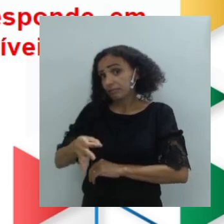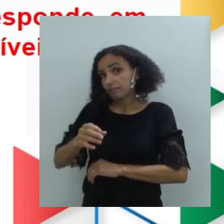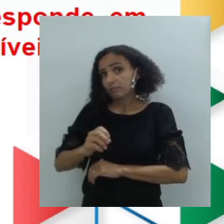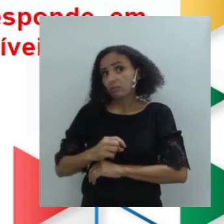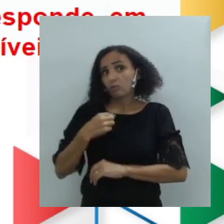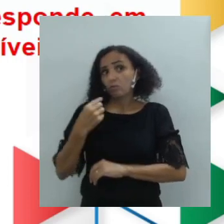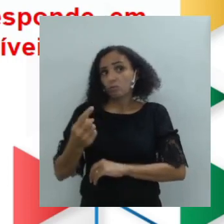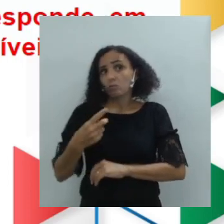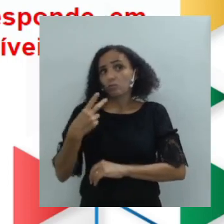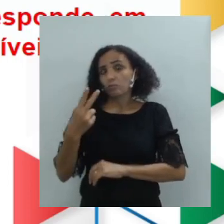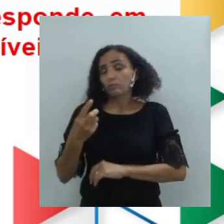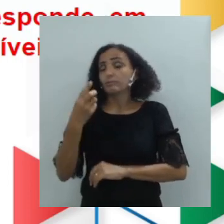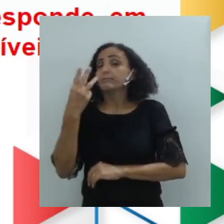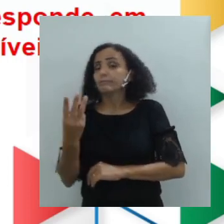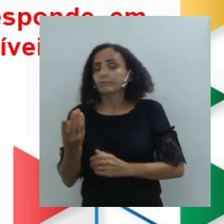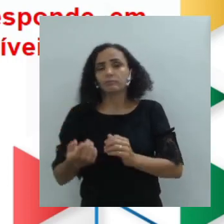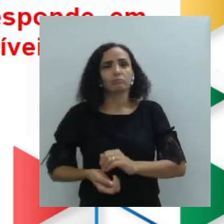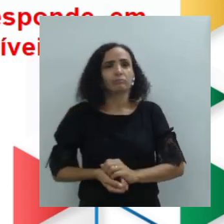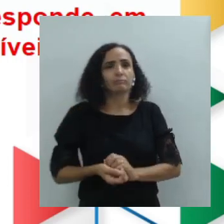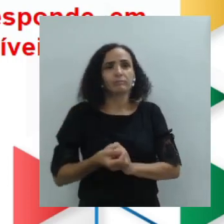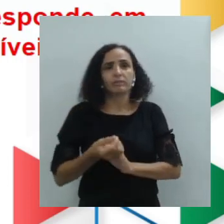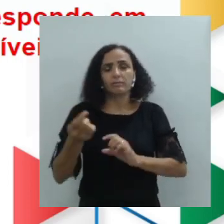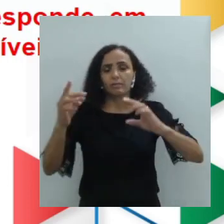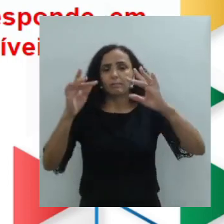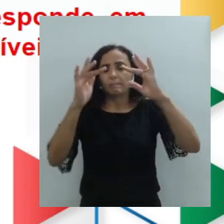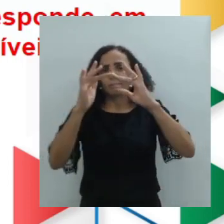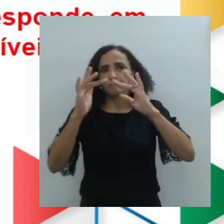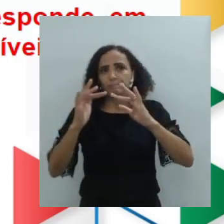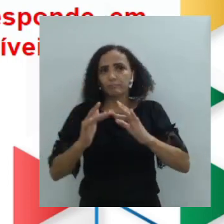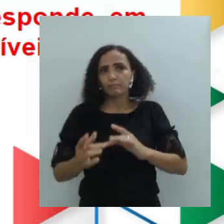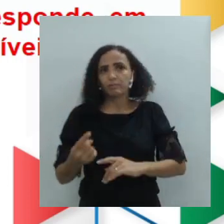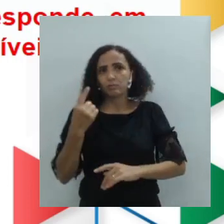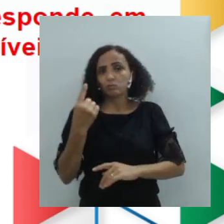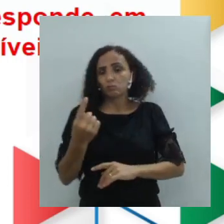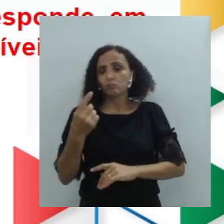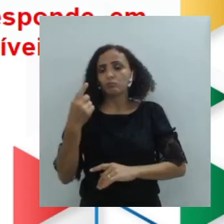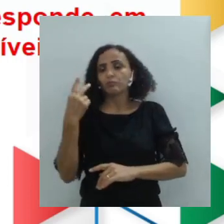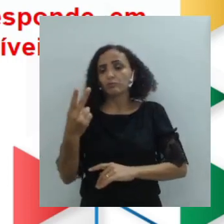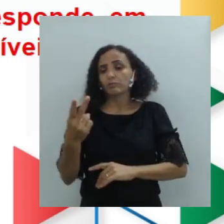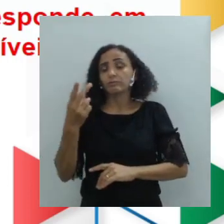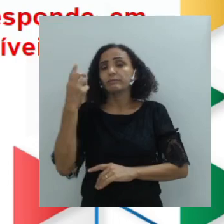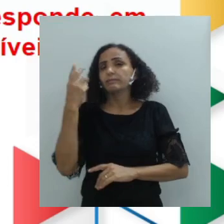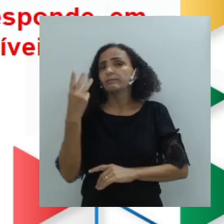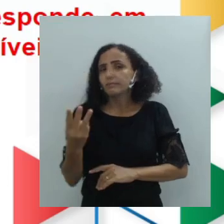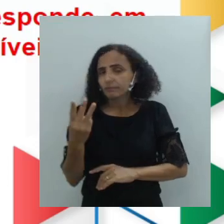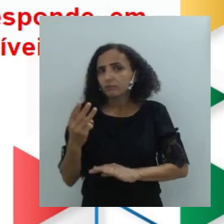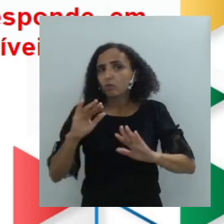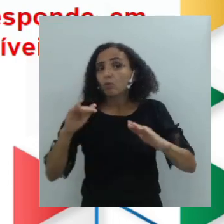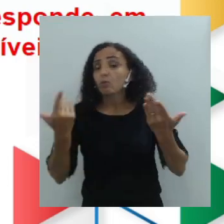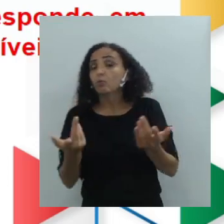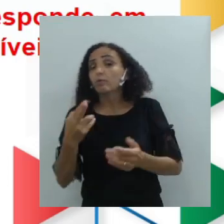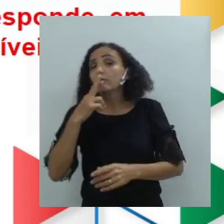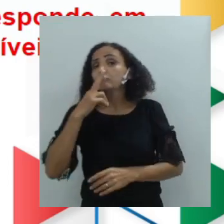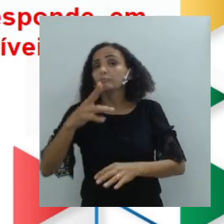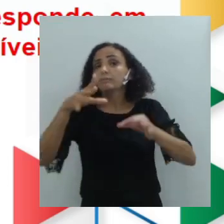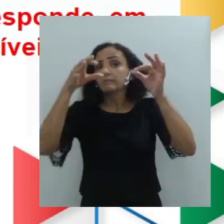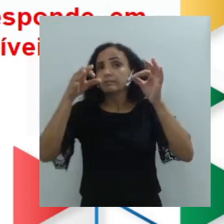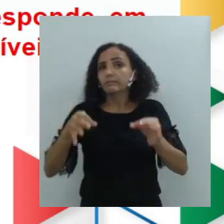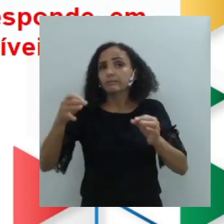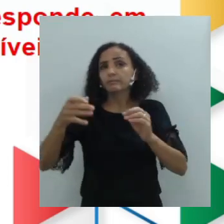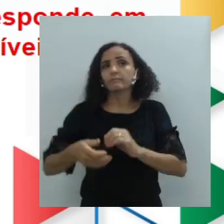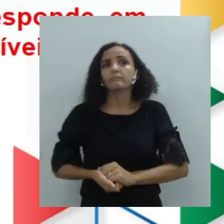1, 2 e 3. Vamos lá, eu tenho célula, 1, 2, sistema e 3. Quais seriam